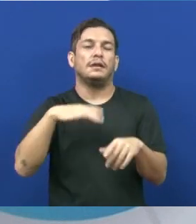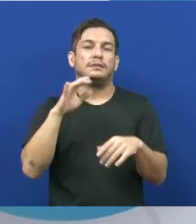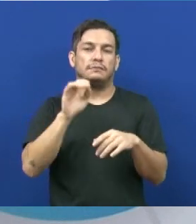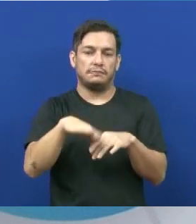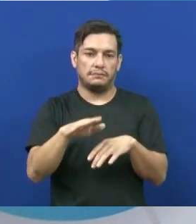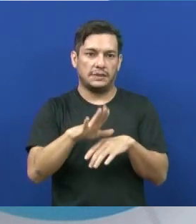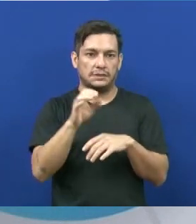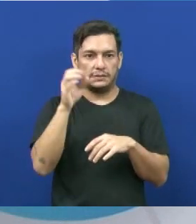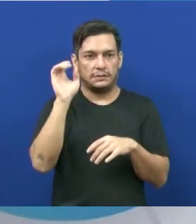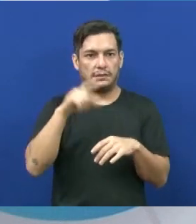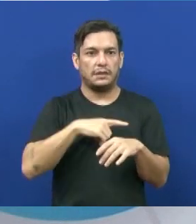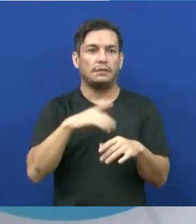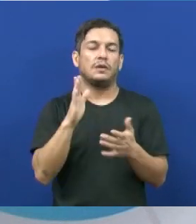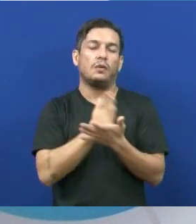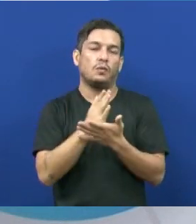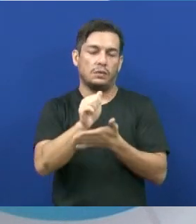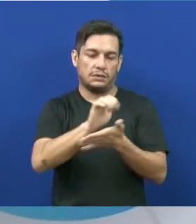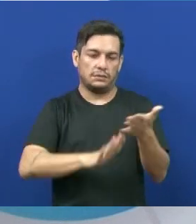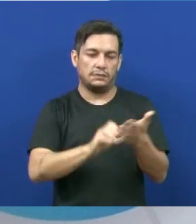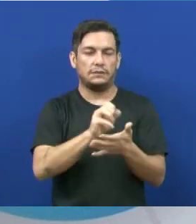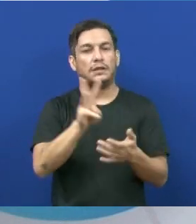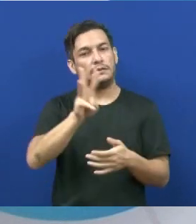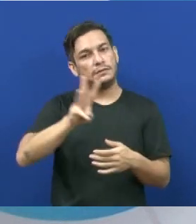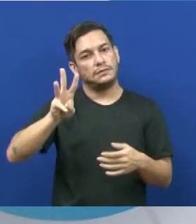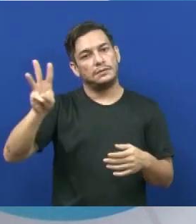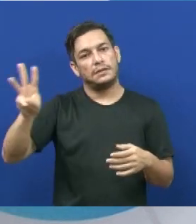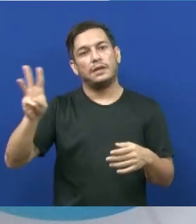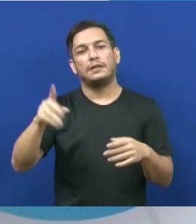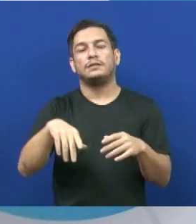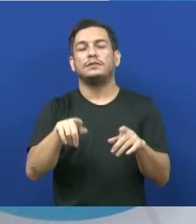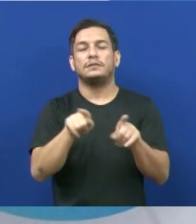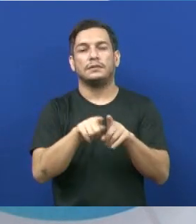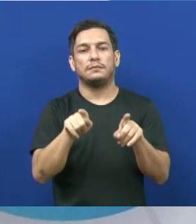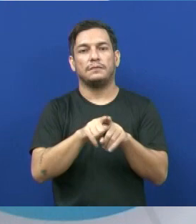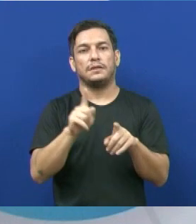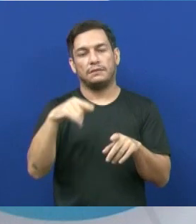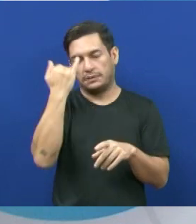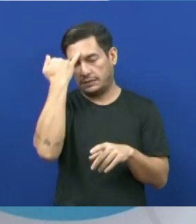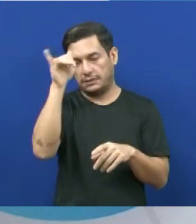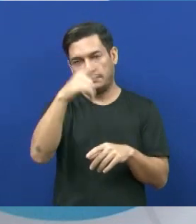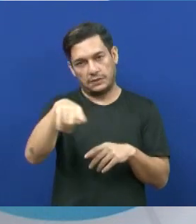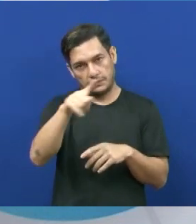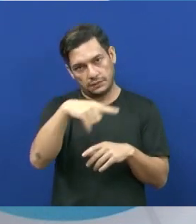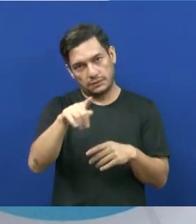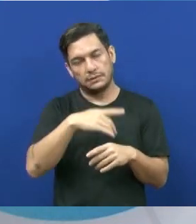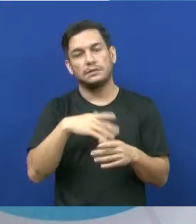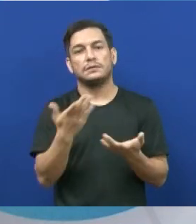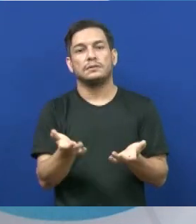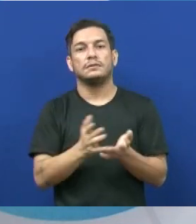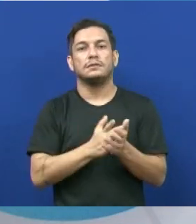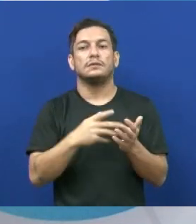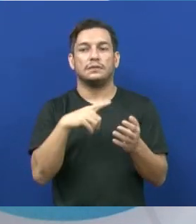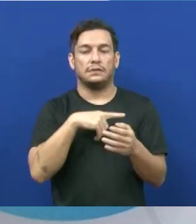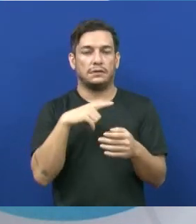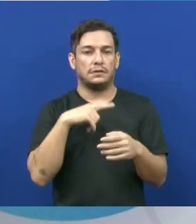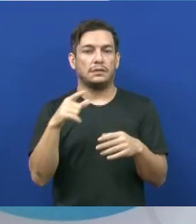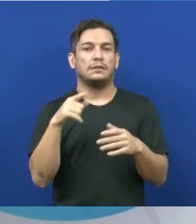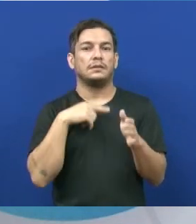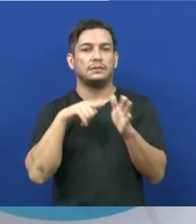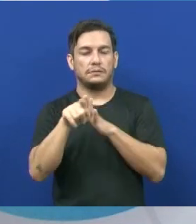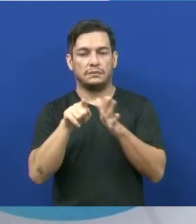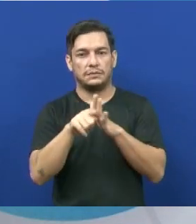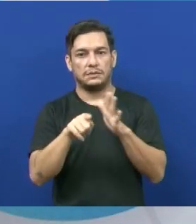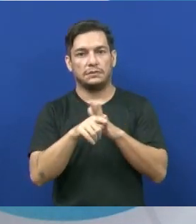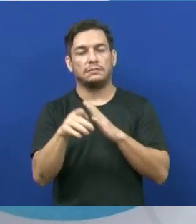mais essas questões nós temos mais algumas atividades no portal na plataforma que foi criada para vocês da eduk lá vocês vão ter